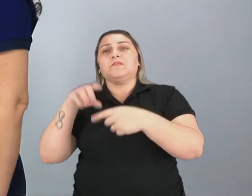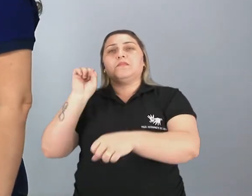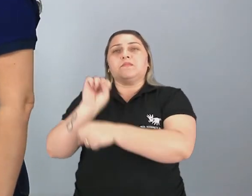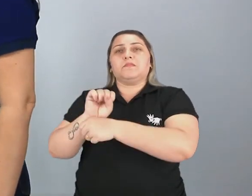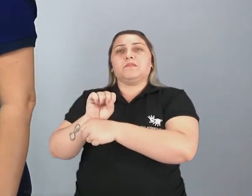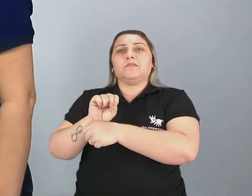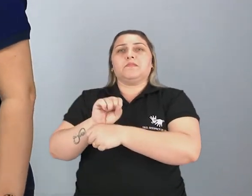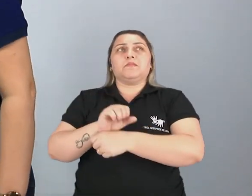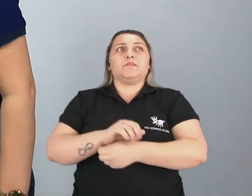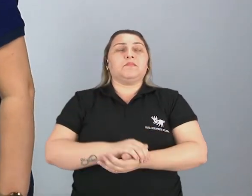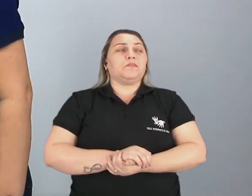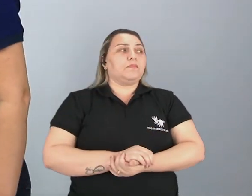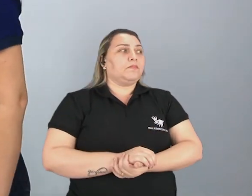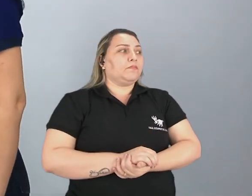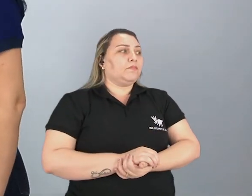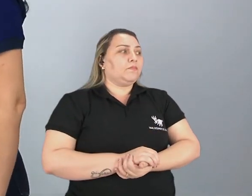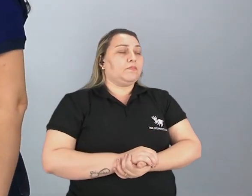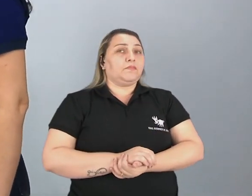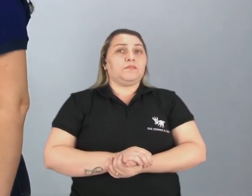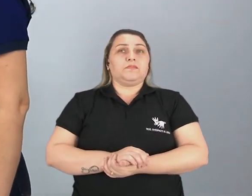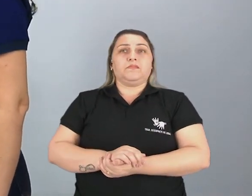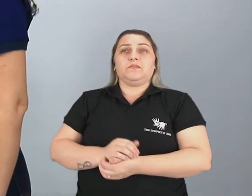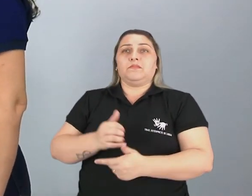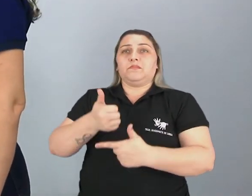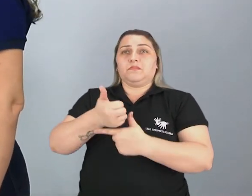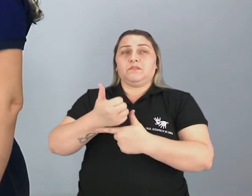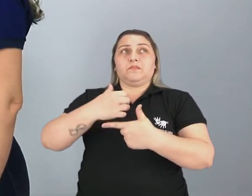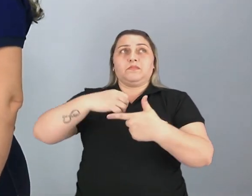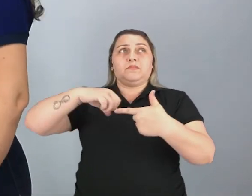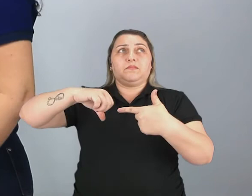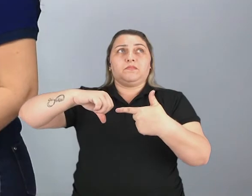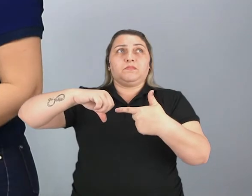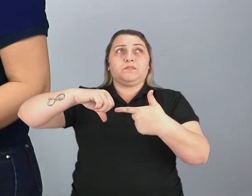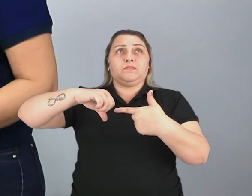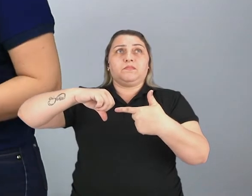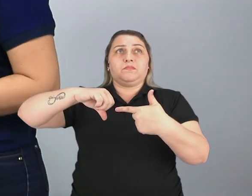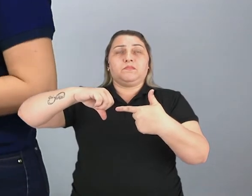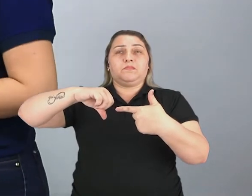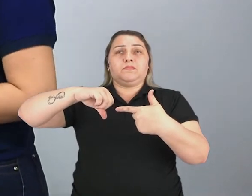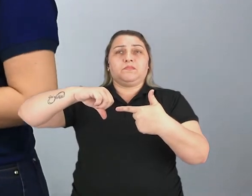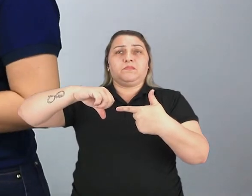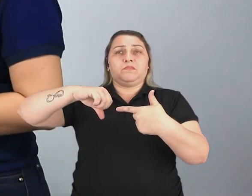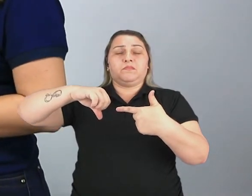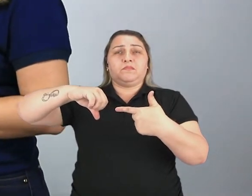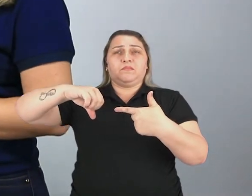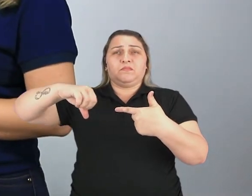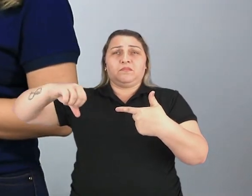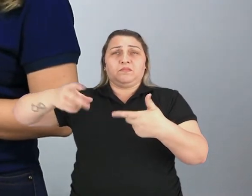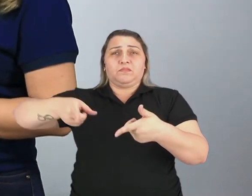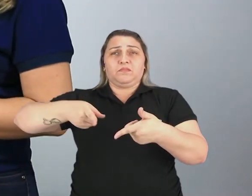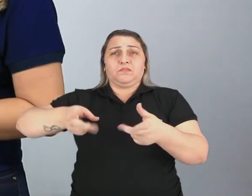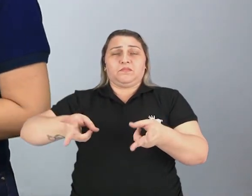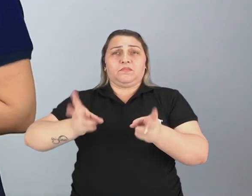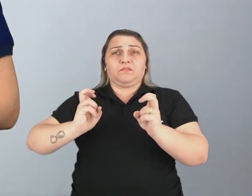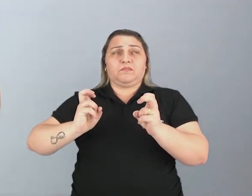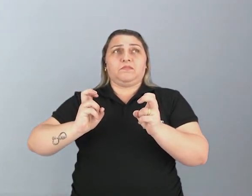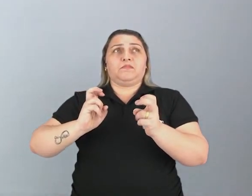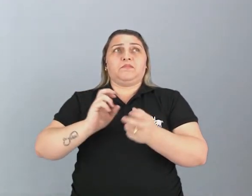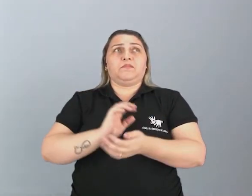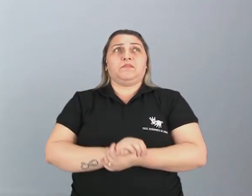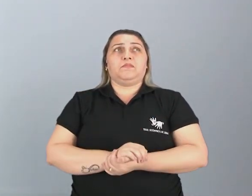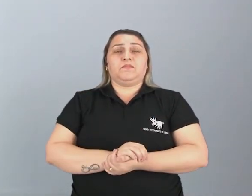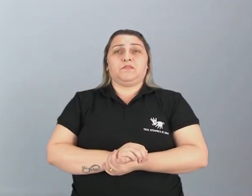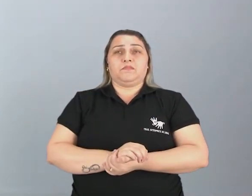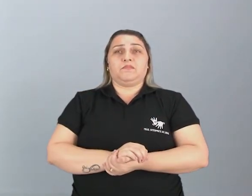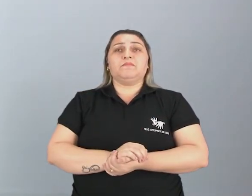aqui. E 1 por 9 repetiu 1 várias vezes. Você percebe que nós temos aí